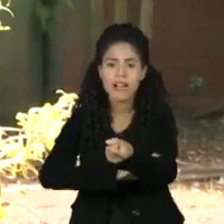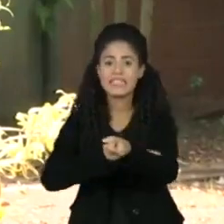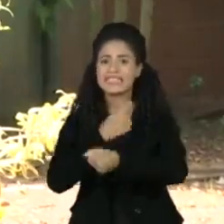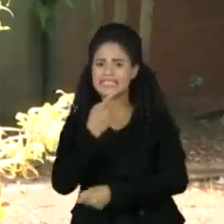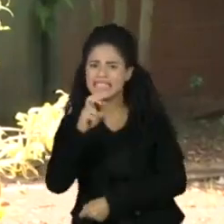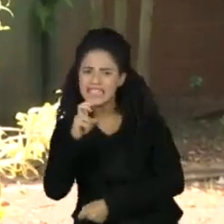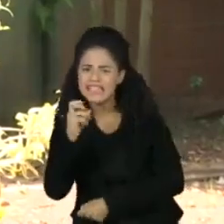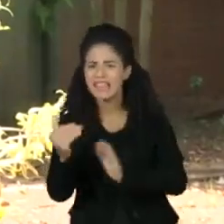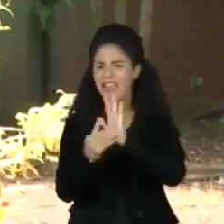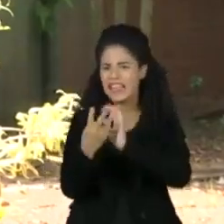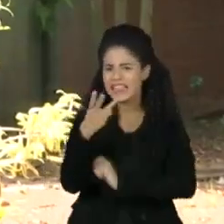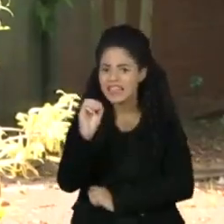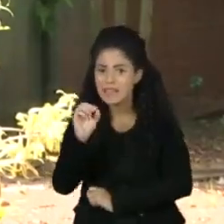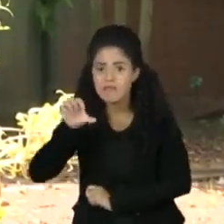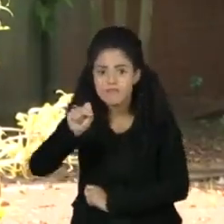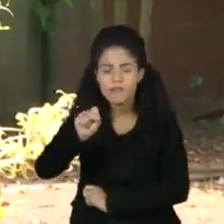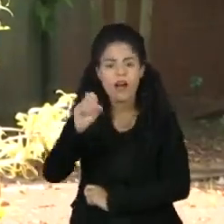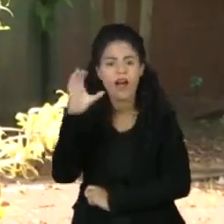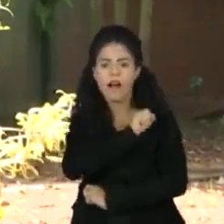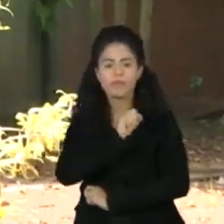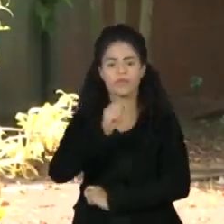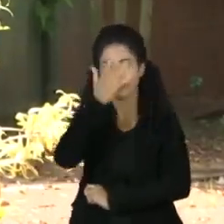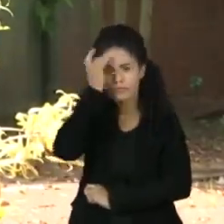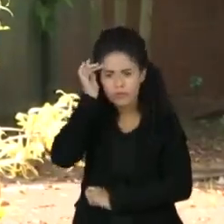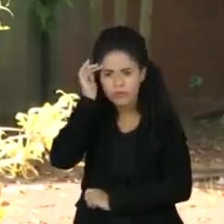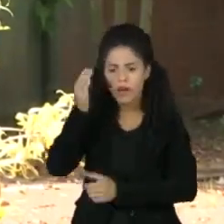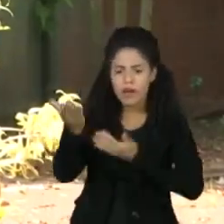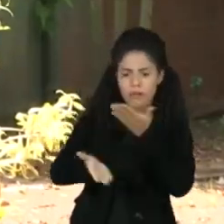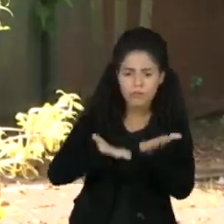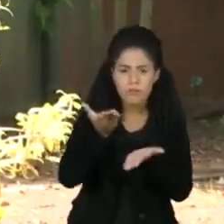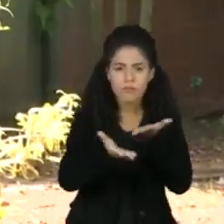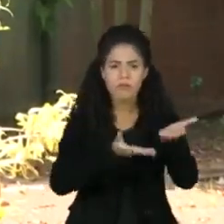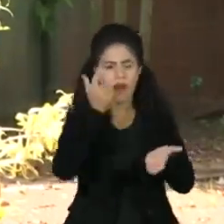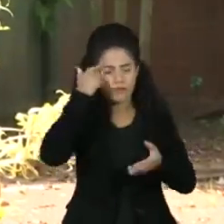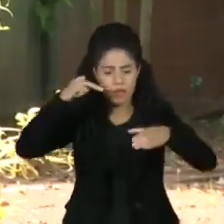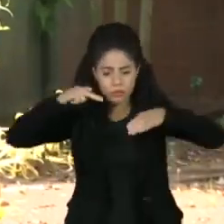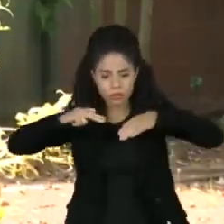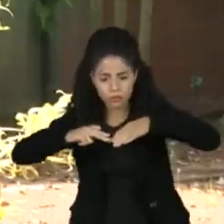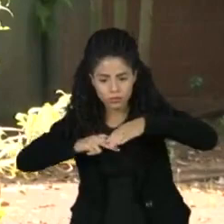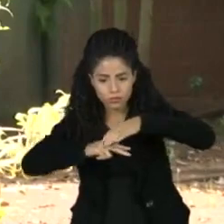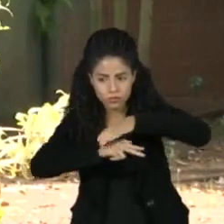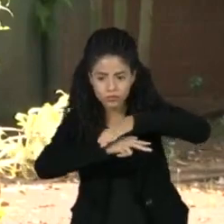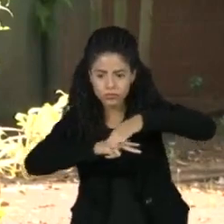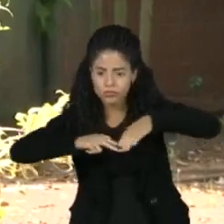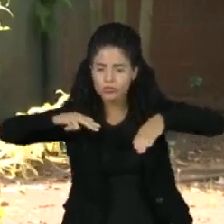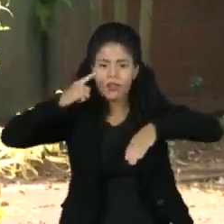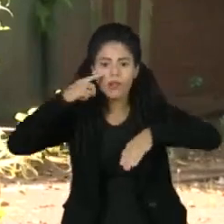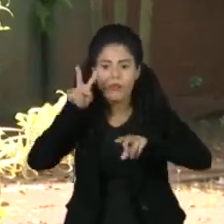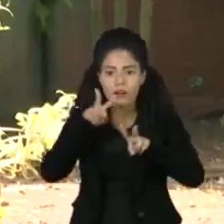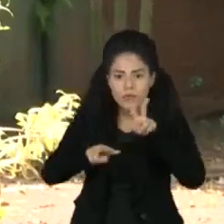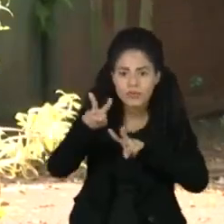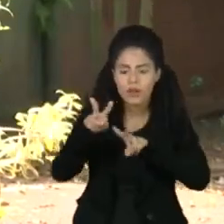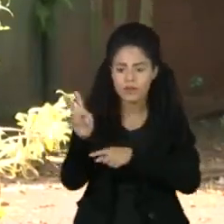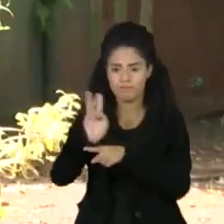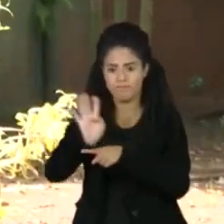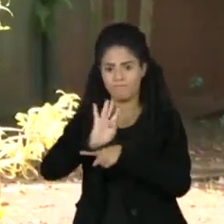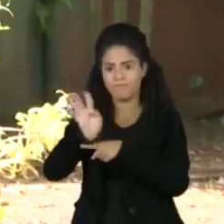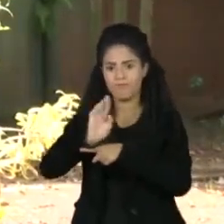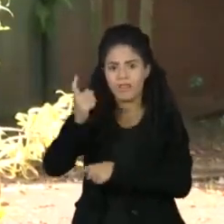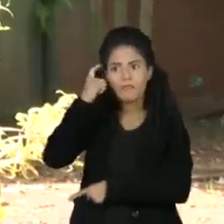segundos. 30 pessoas foram monitoradas com exames de ressonância magnética enquanto assistiam aos vídeos. Os